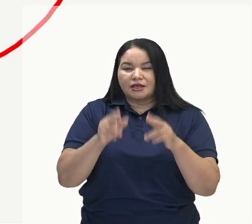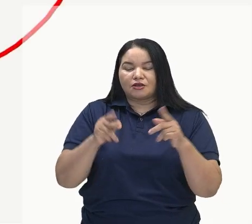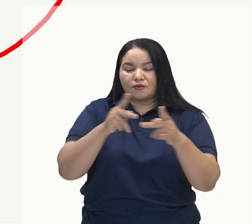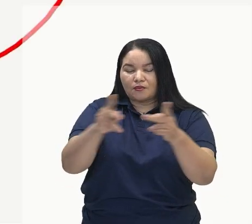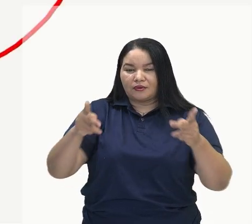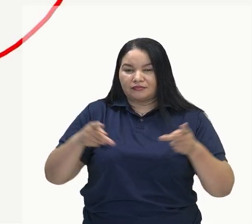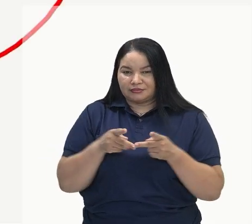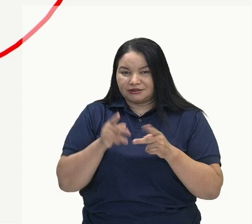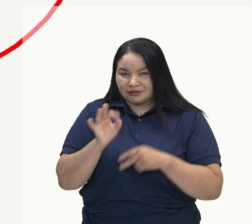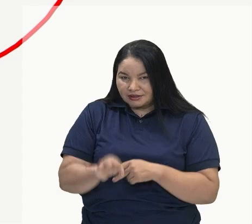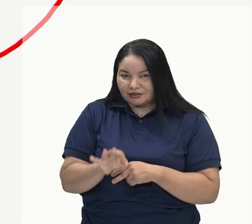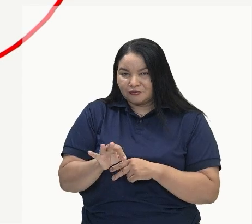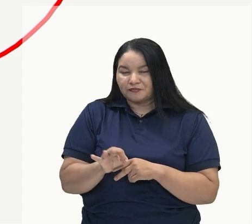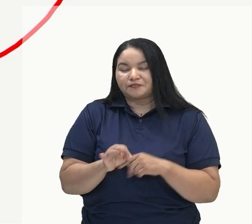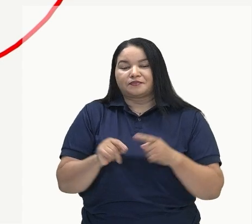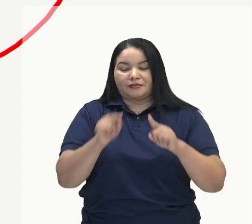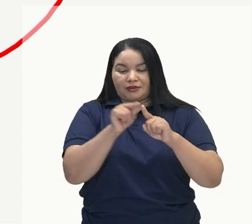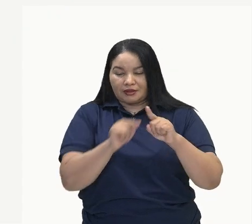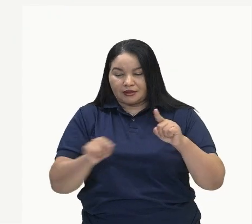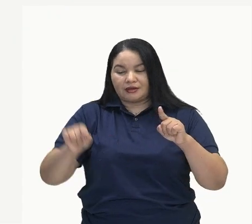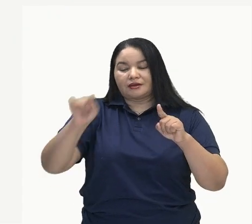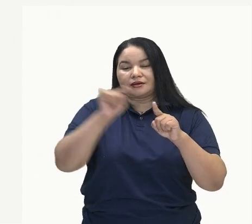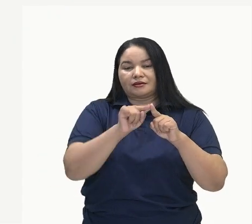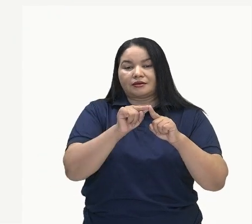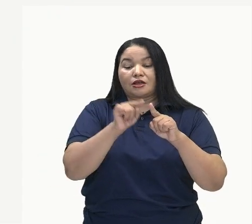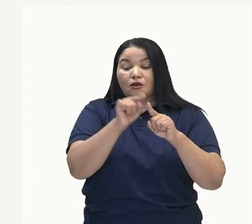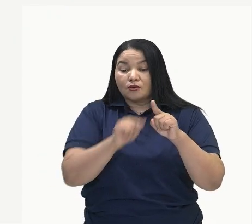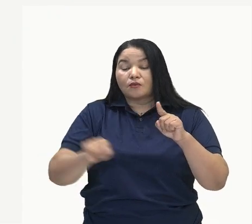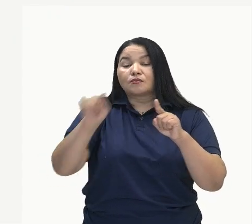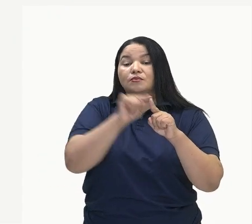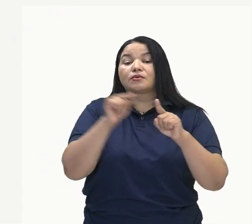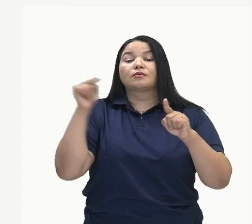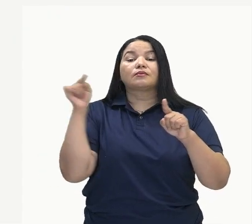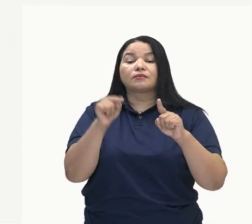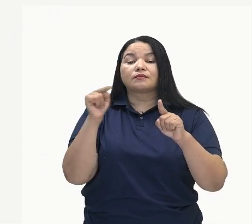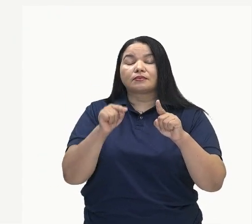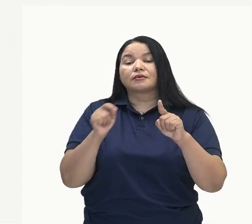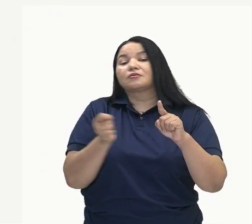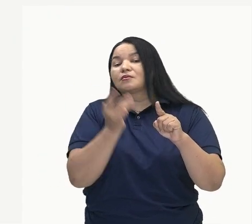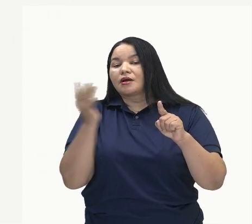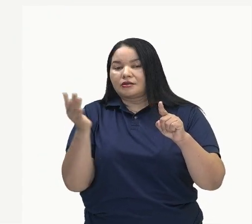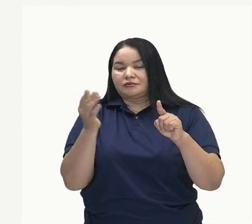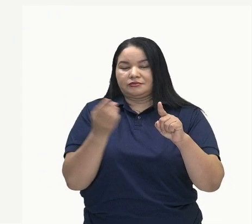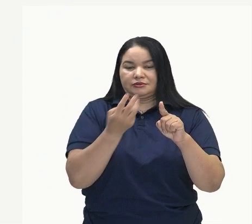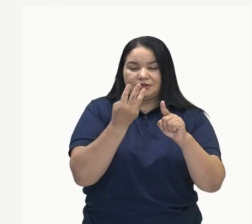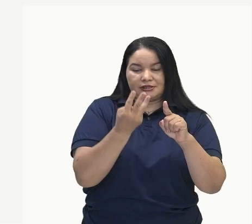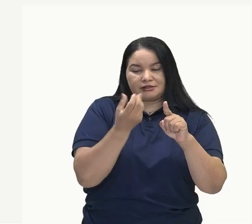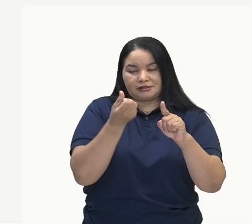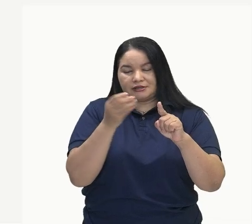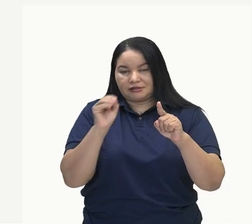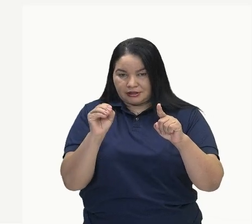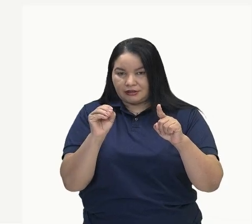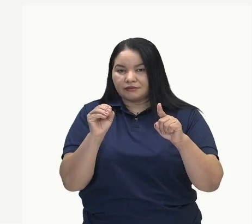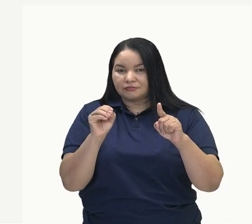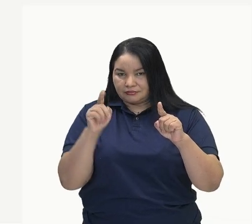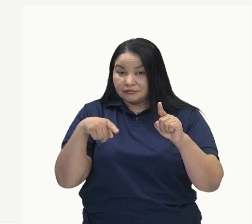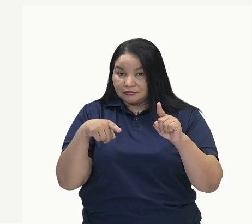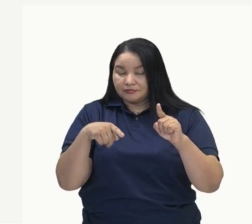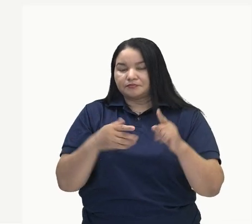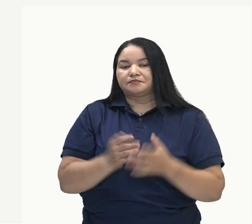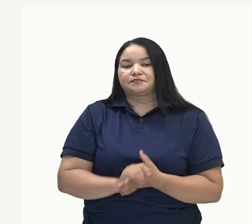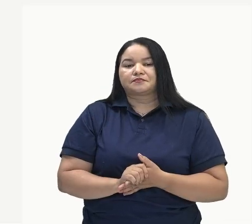isso, certo? Então, uma volta completa, que é a angulação, é 360 graus, não é isso? Então,